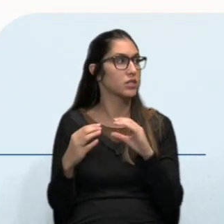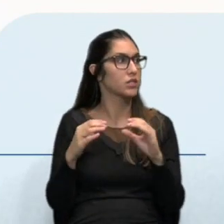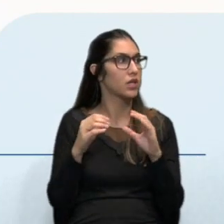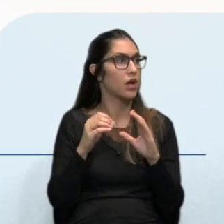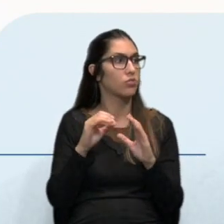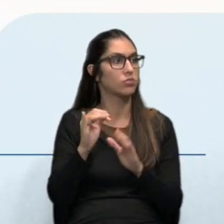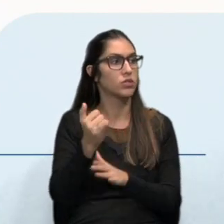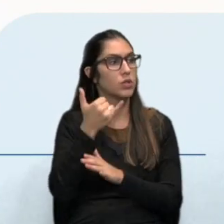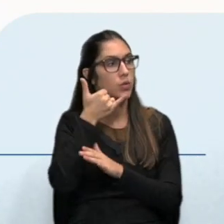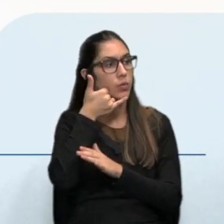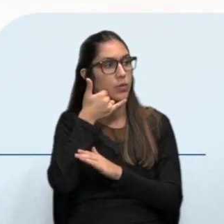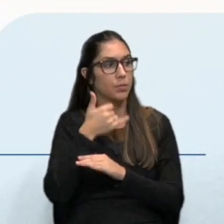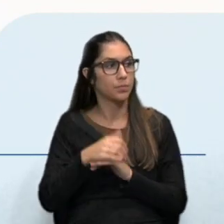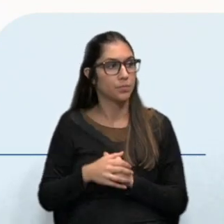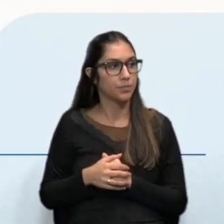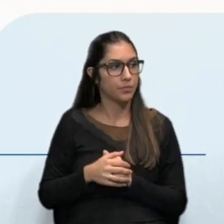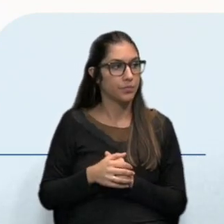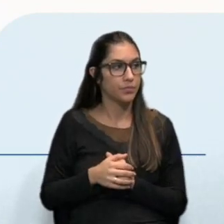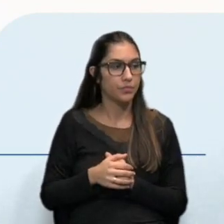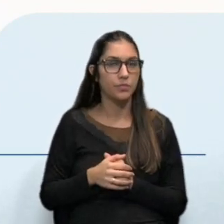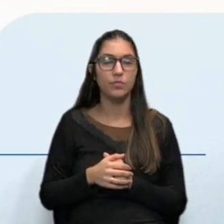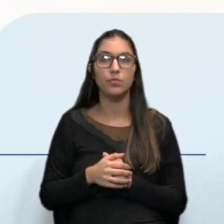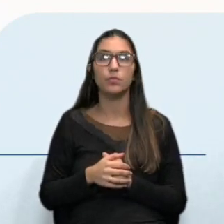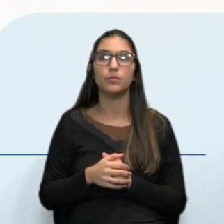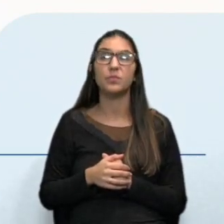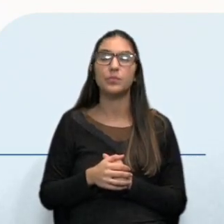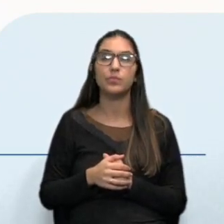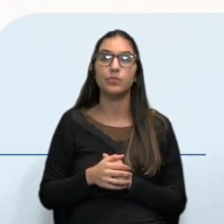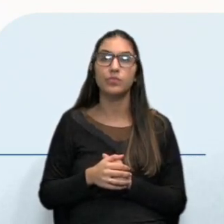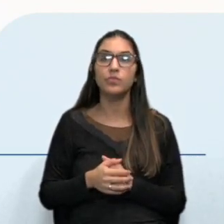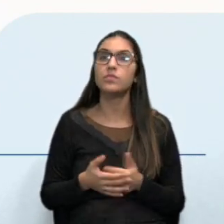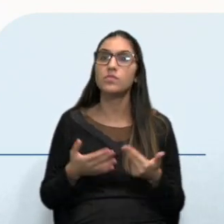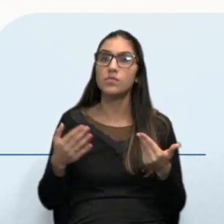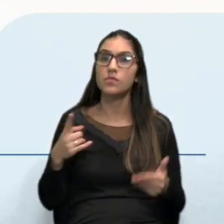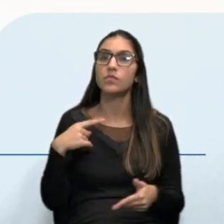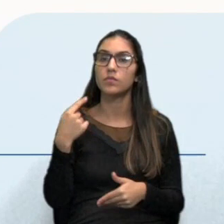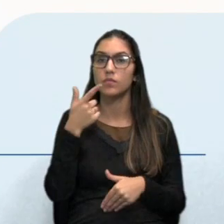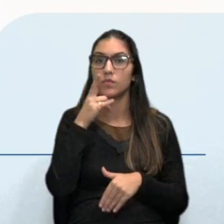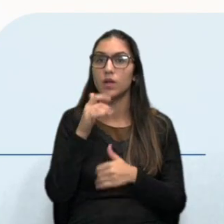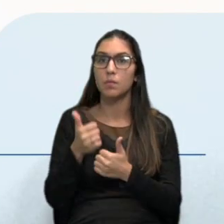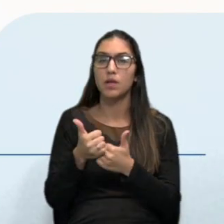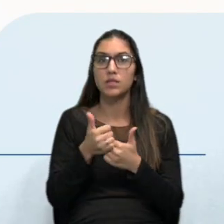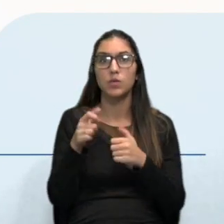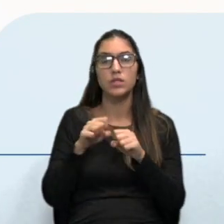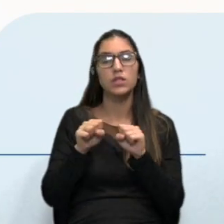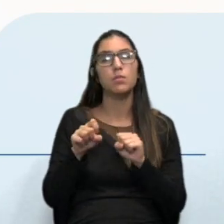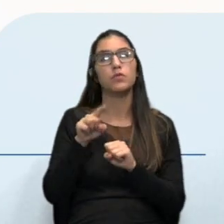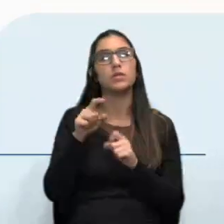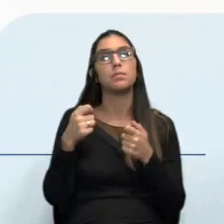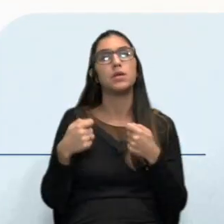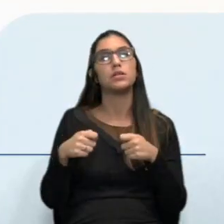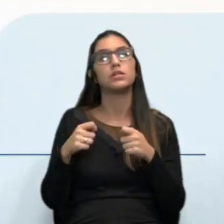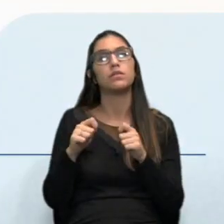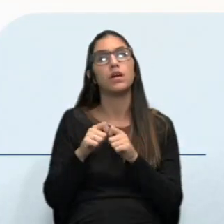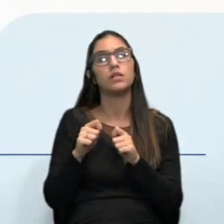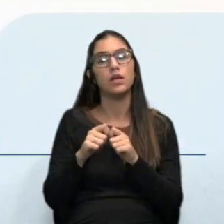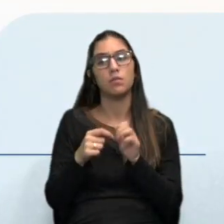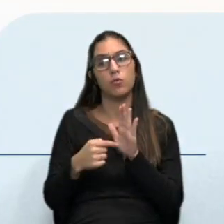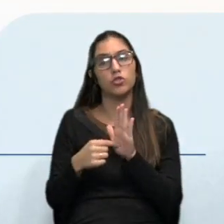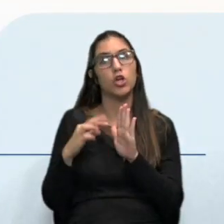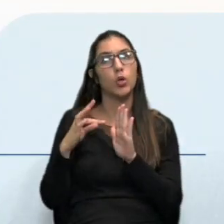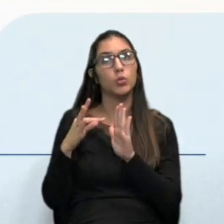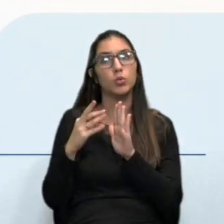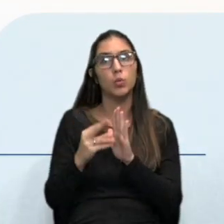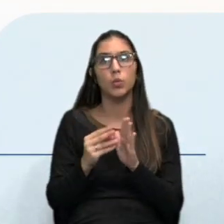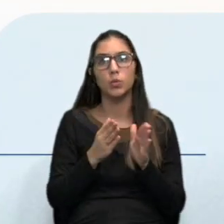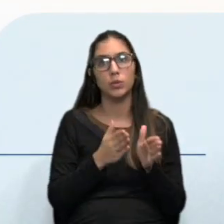chamada celular. Chamada celular. Então, a gente vai representar esse sistema. O que você precisa fazer? Indicar todas